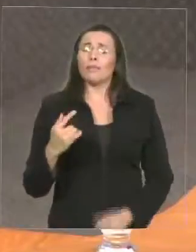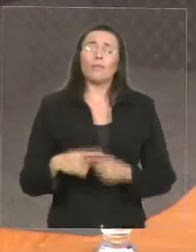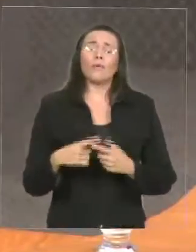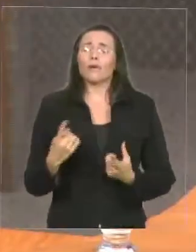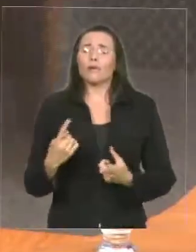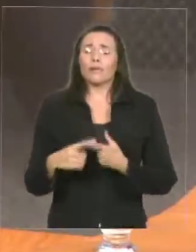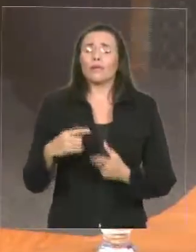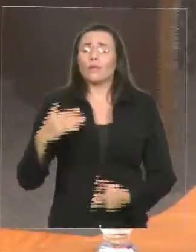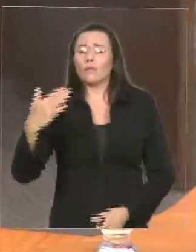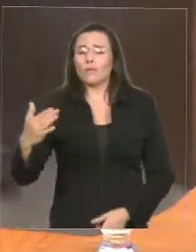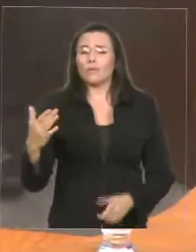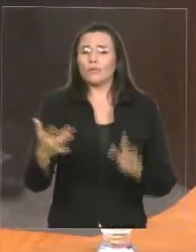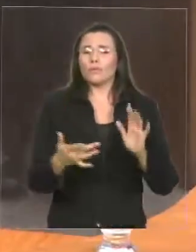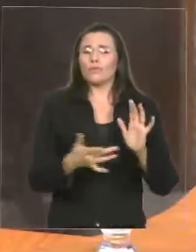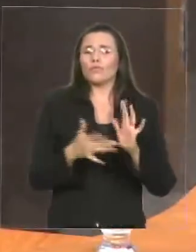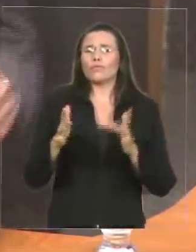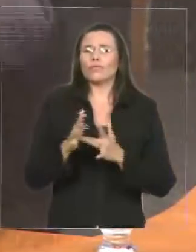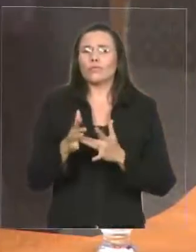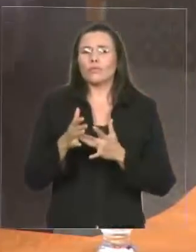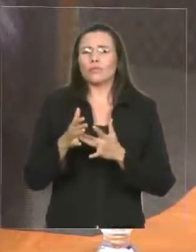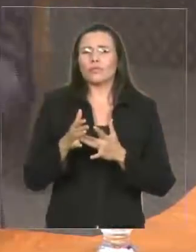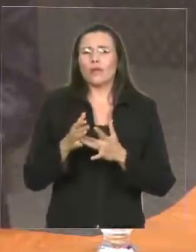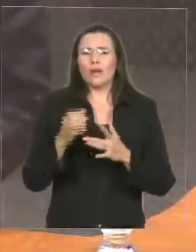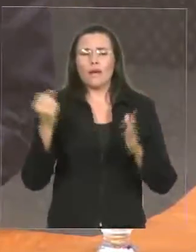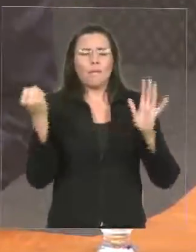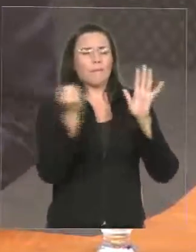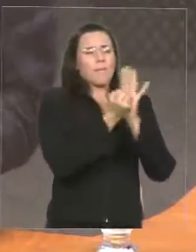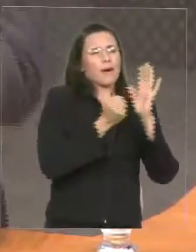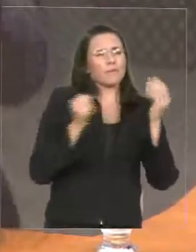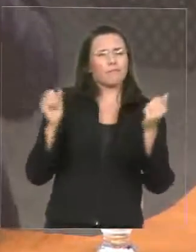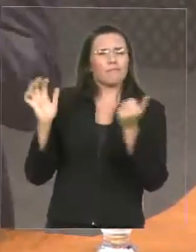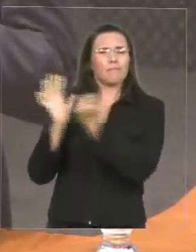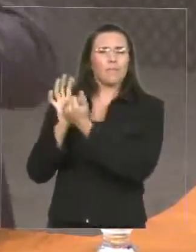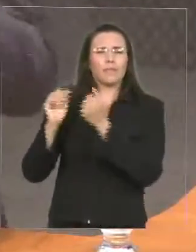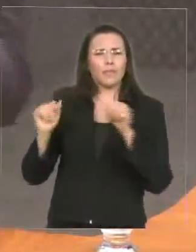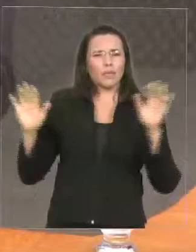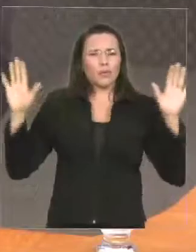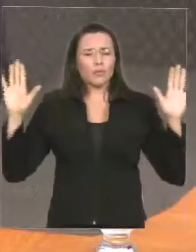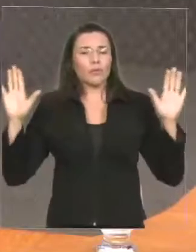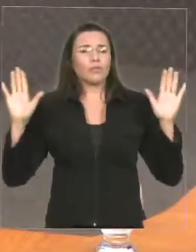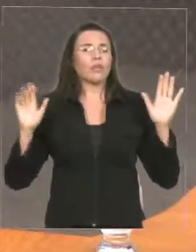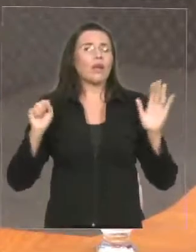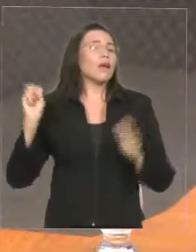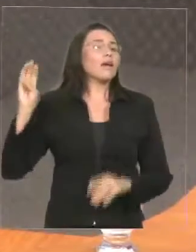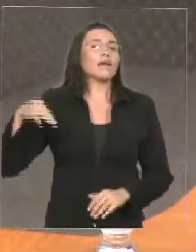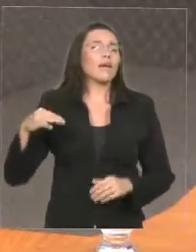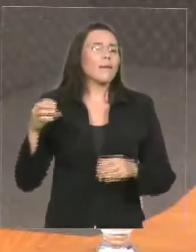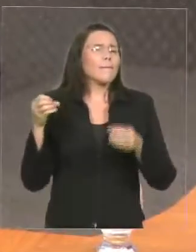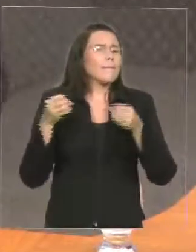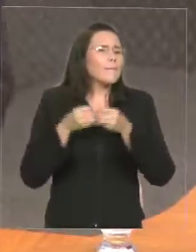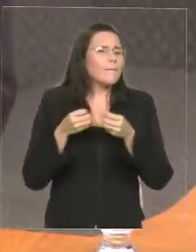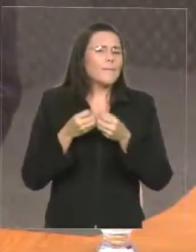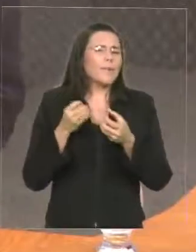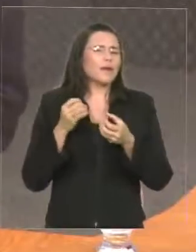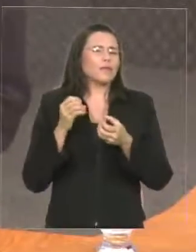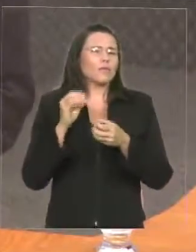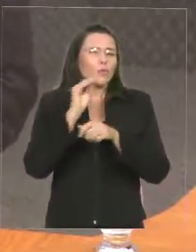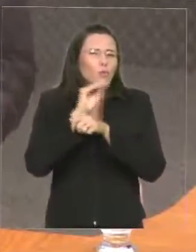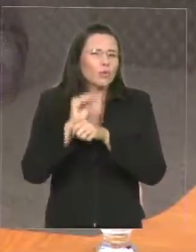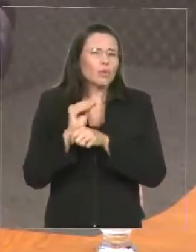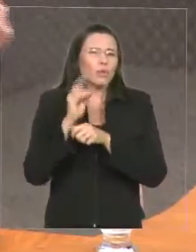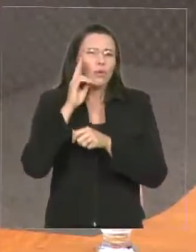ela testemunho da ressurreição de Cristo. Quando os próprios homens, aqueles que diziam ser evangelizados ou evangelizar em nome de Jesus